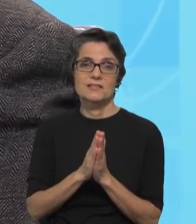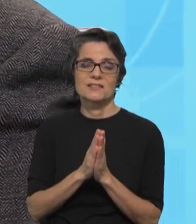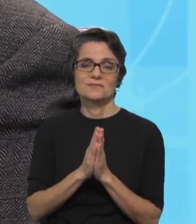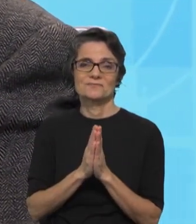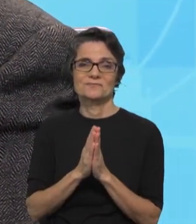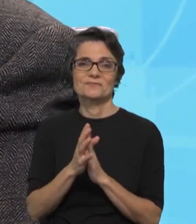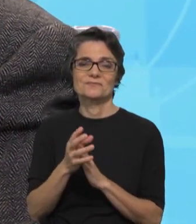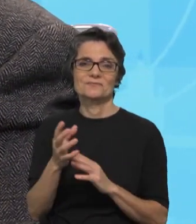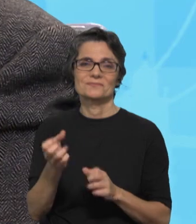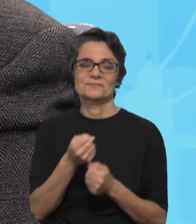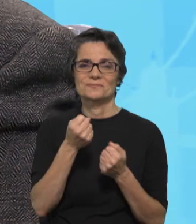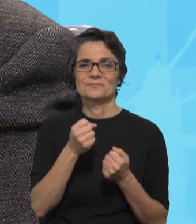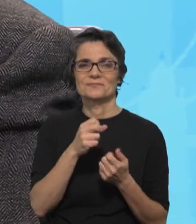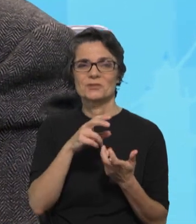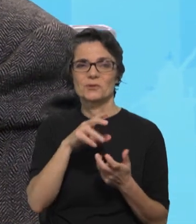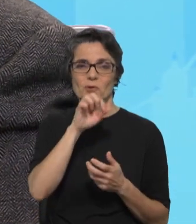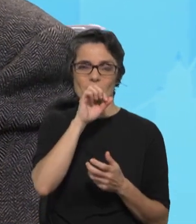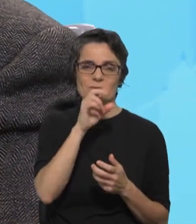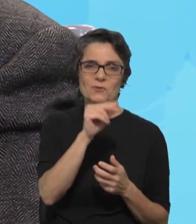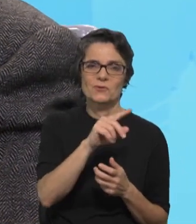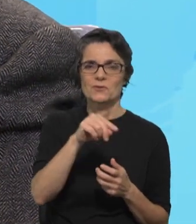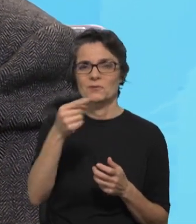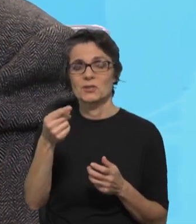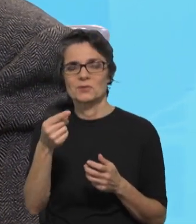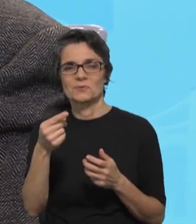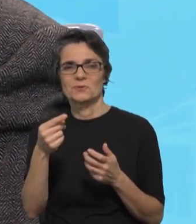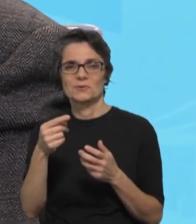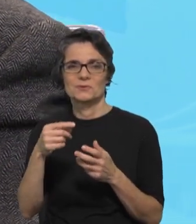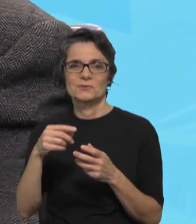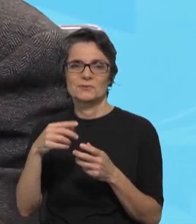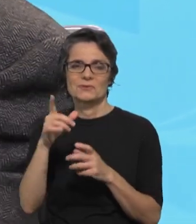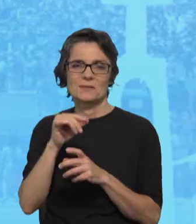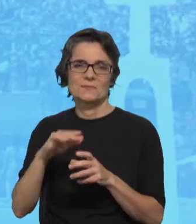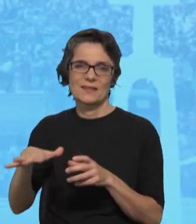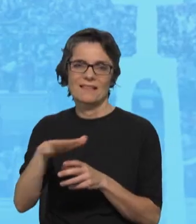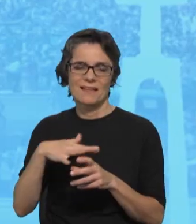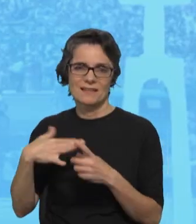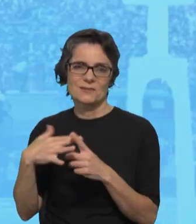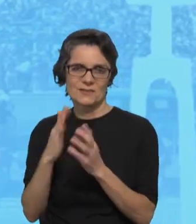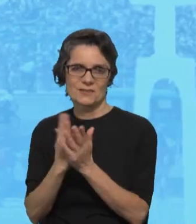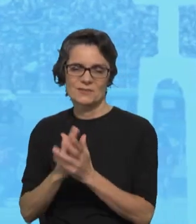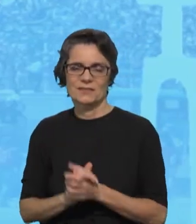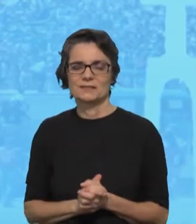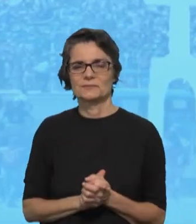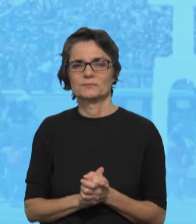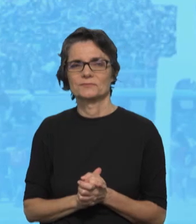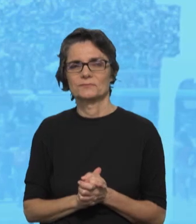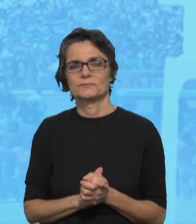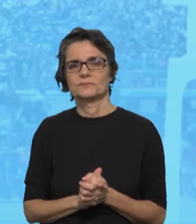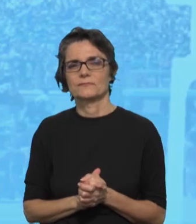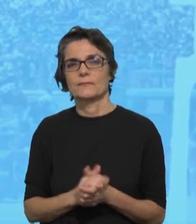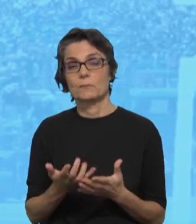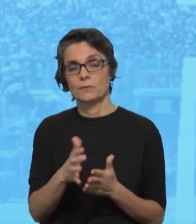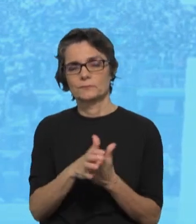seus fundadores da Sociologia contemporânea, com Adério de Cedas Nunes. Vamos olhar um pouco a liturgia que é proposta para